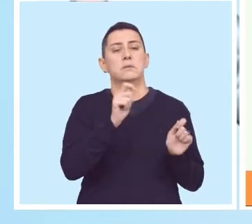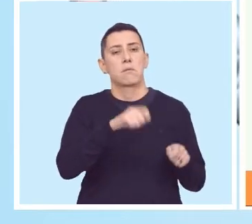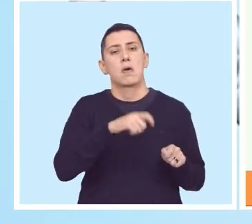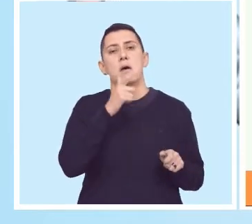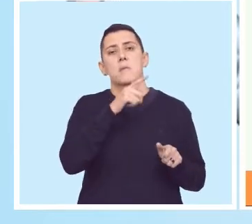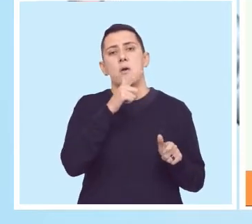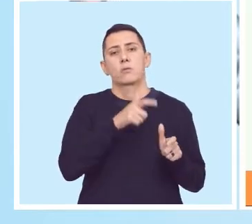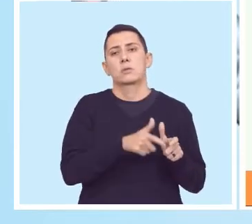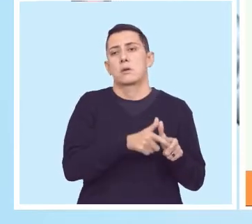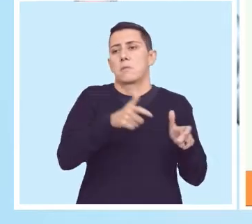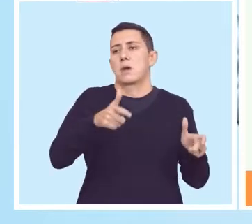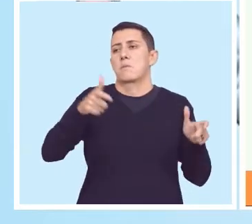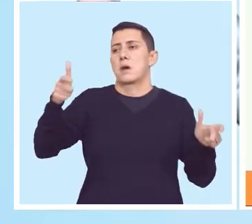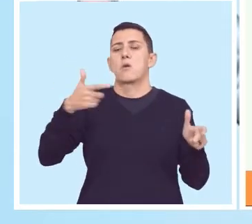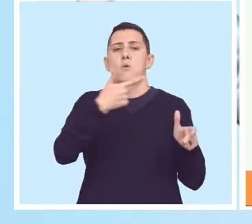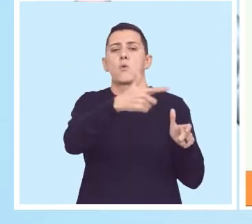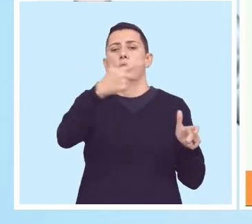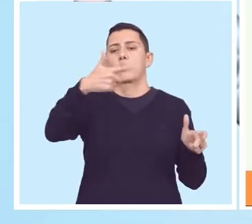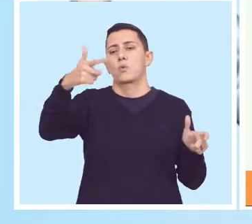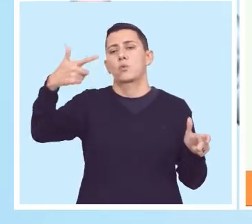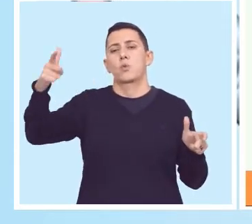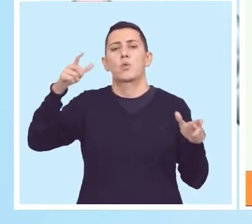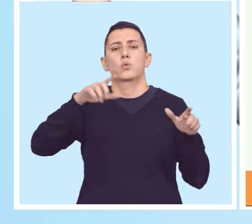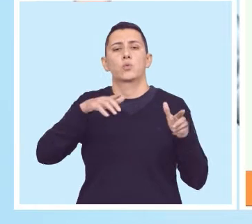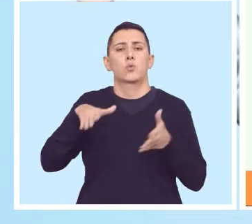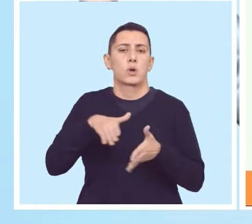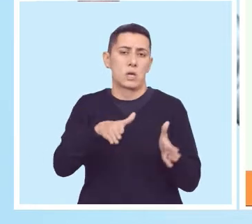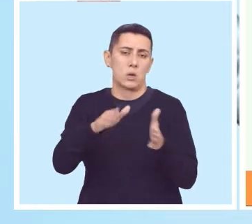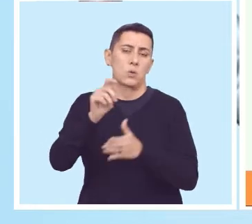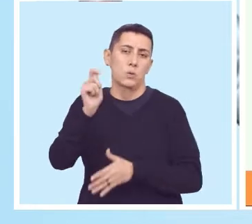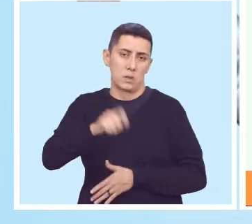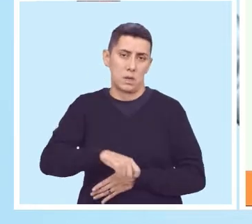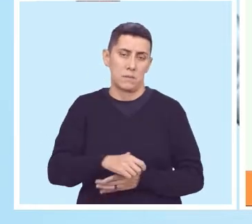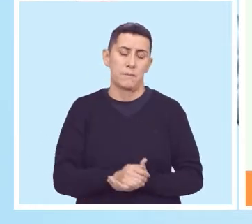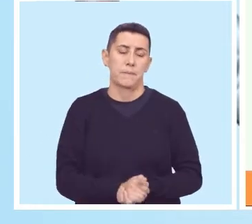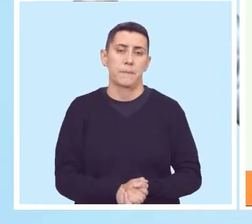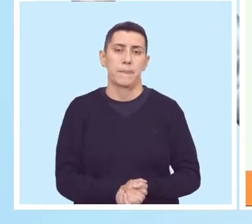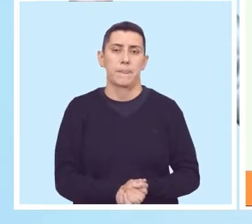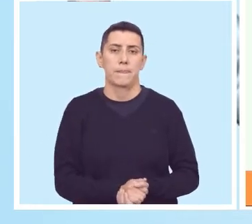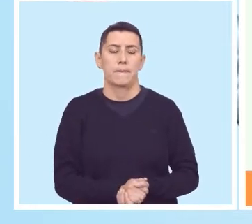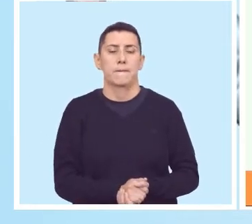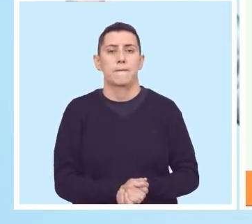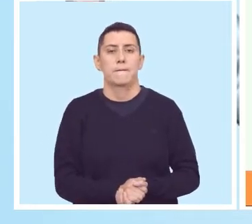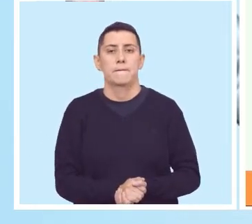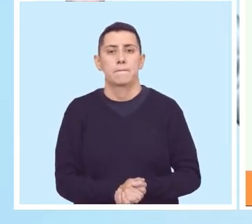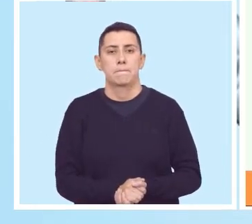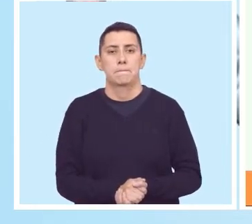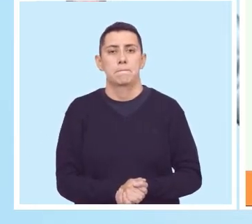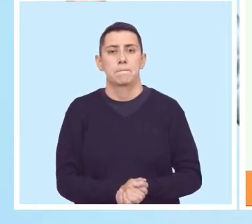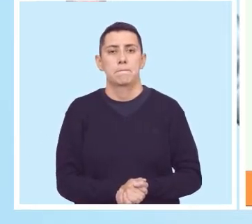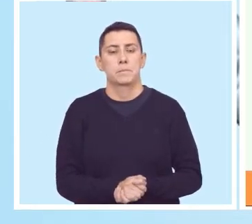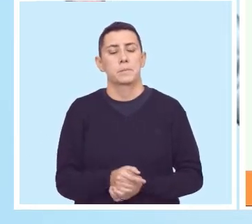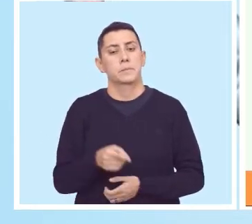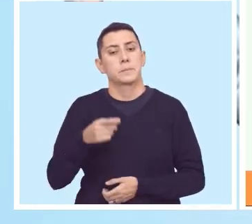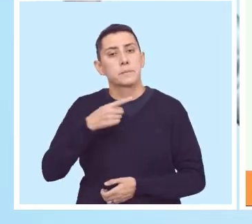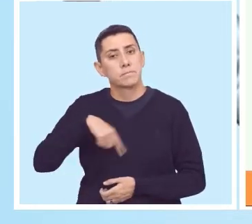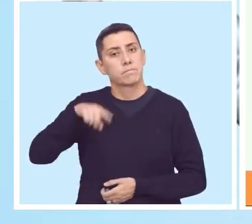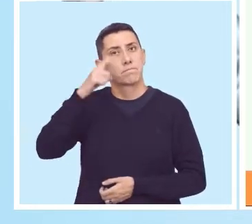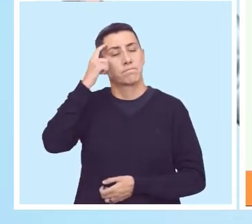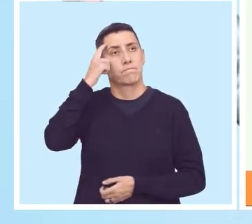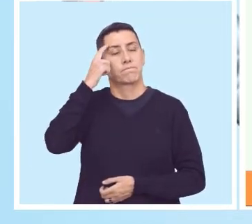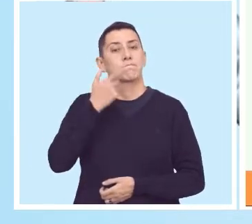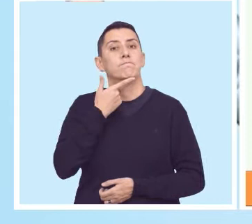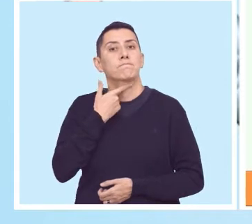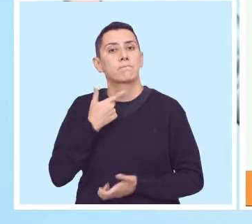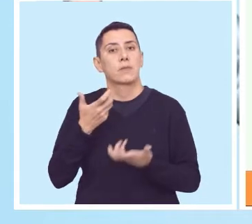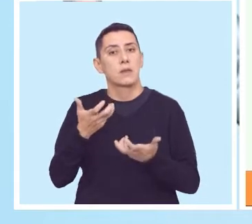nossa intenção, a nossa vontade, né? A nossa empolgação é de que